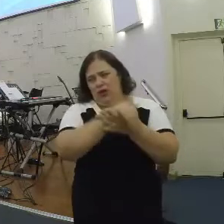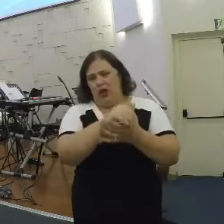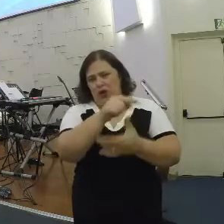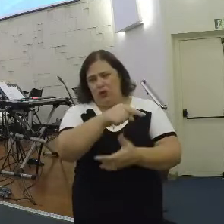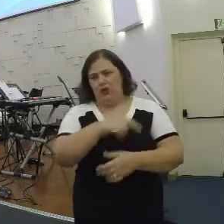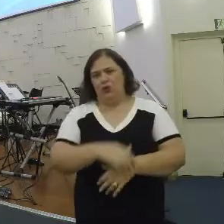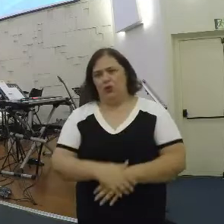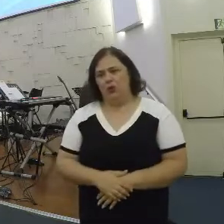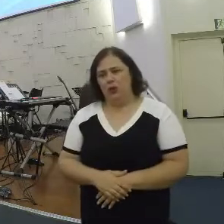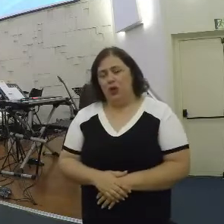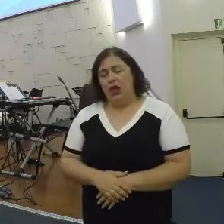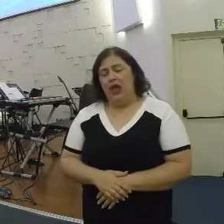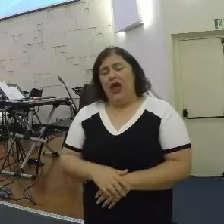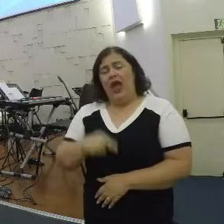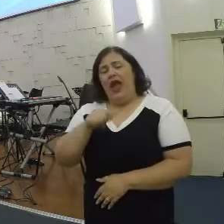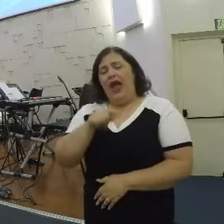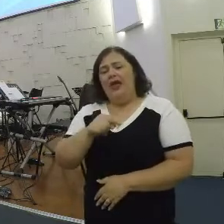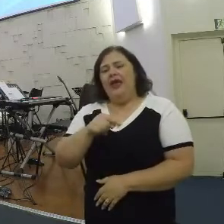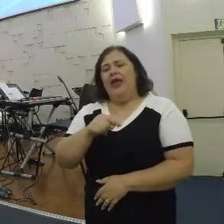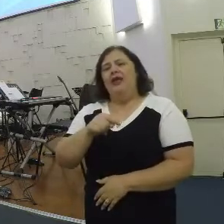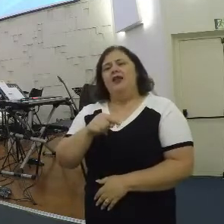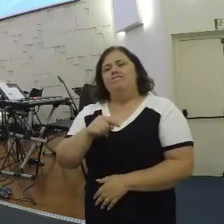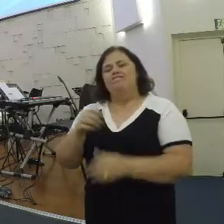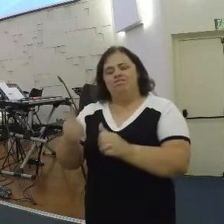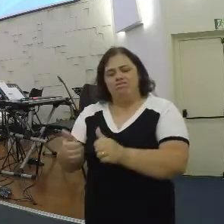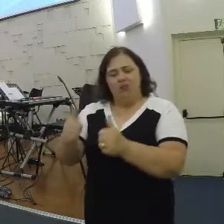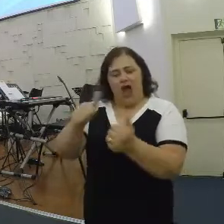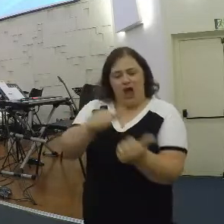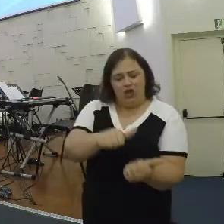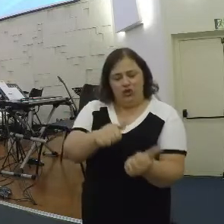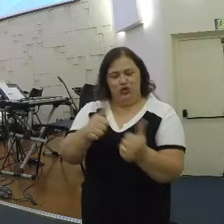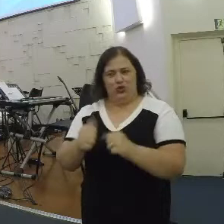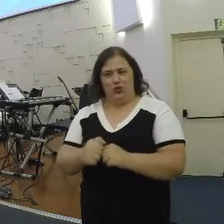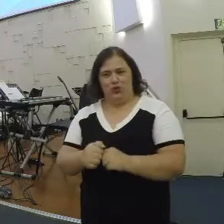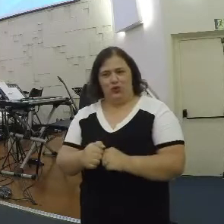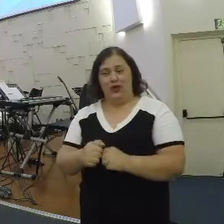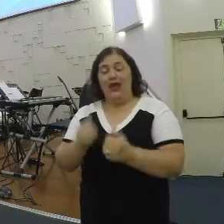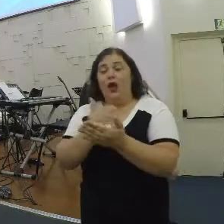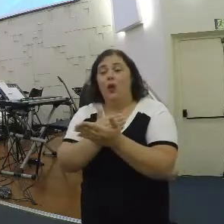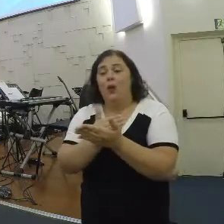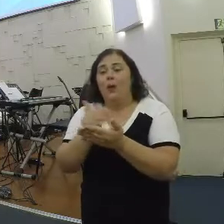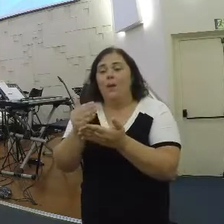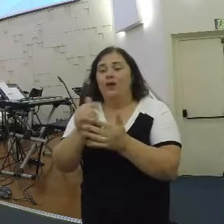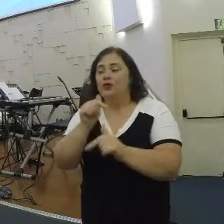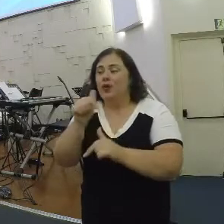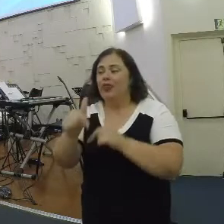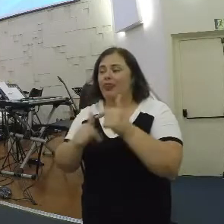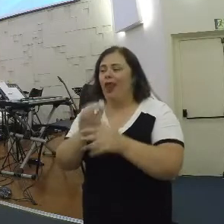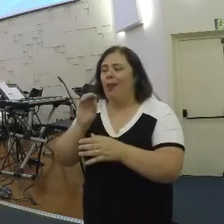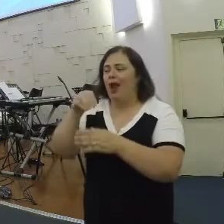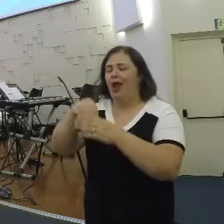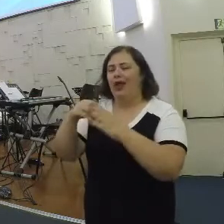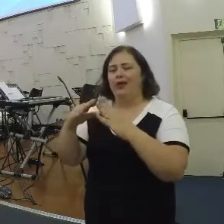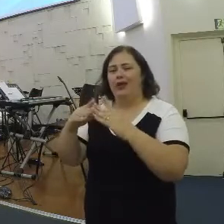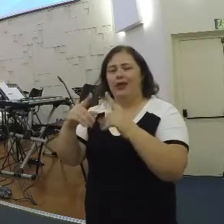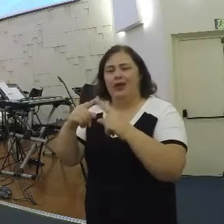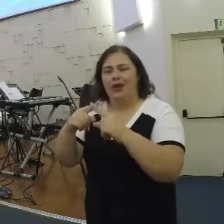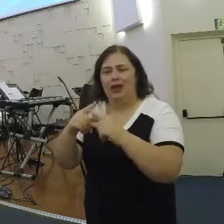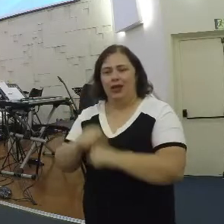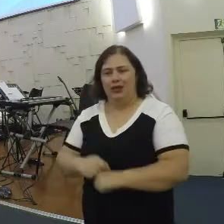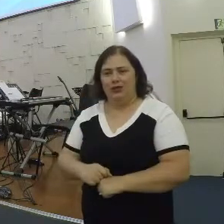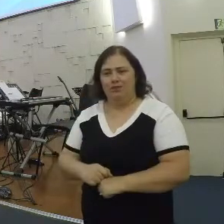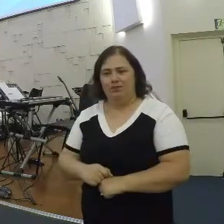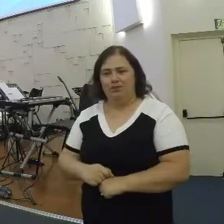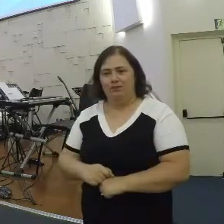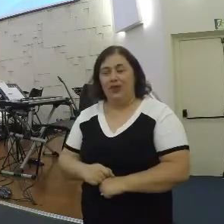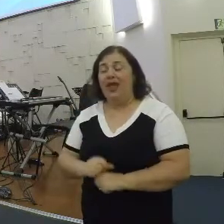função, porque ela agora já era membro. E aquela mulher, irmãos, levou muitas pessoas na universidade a ficarem